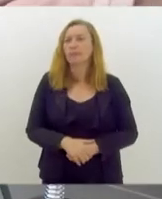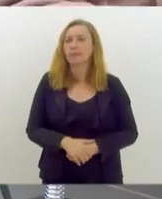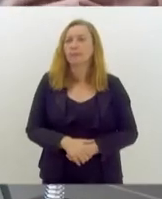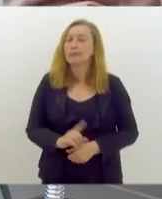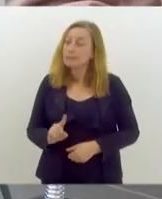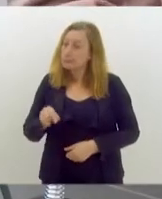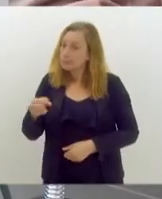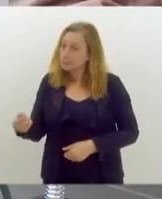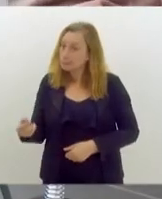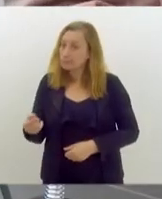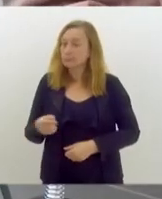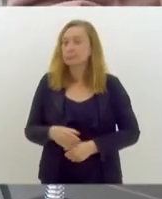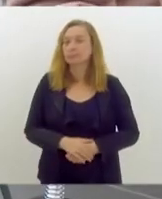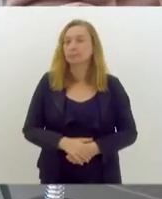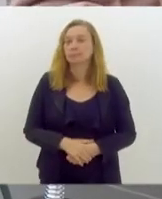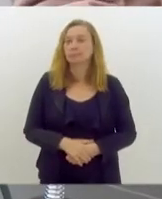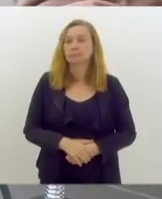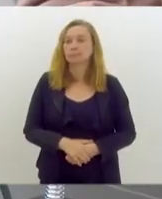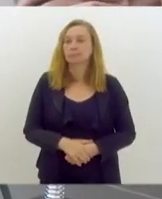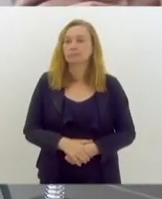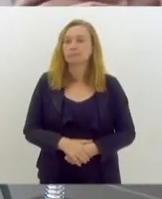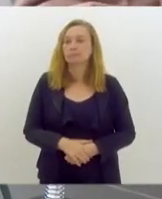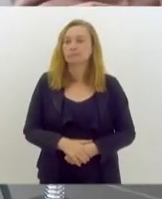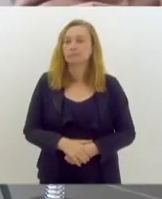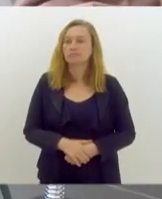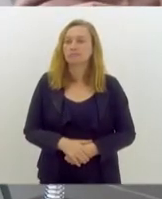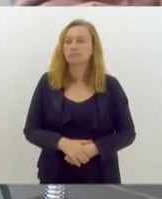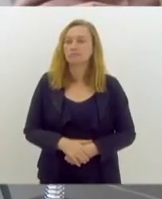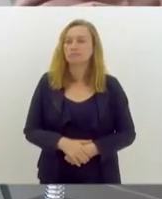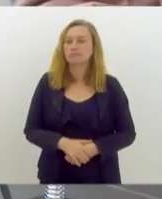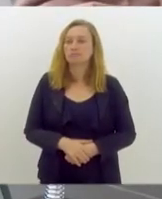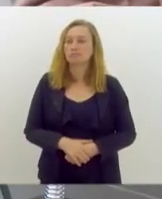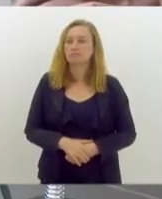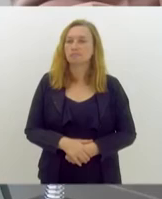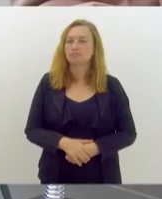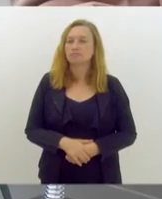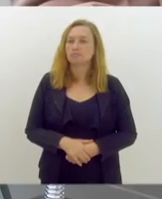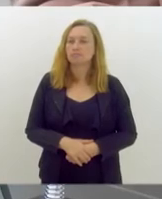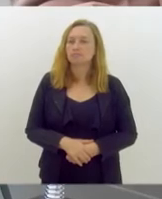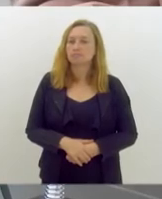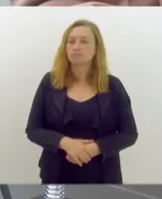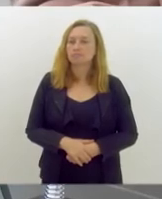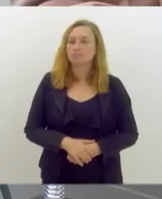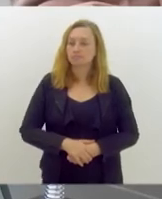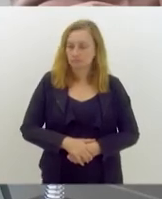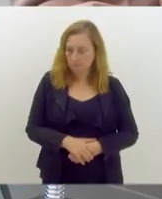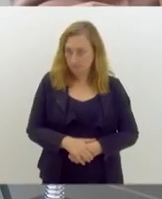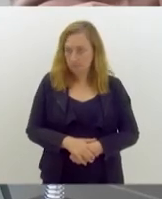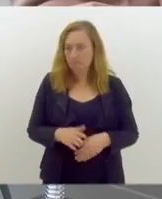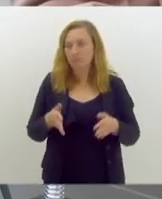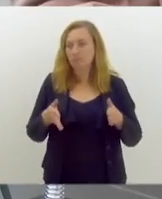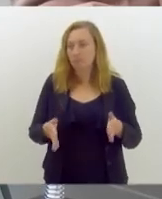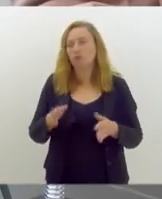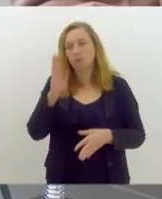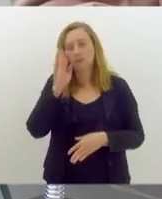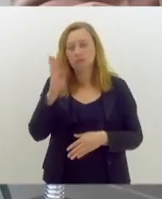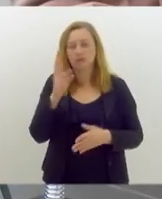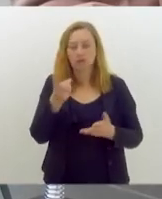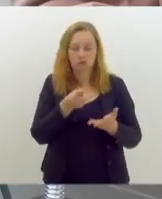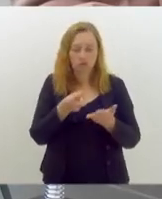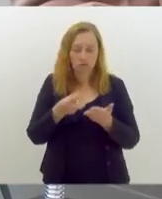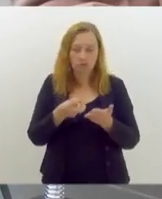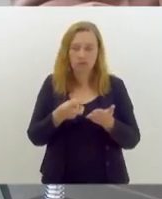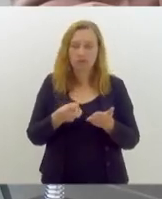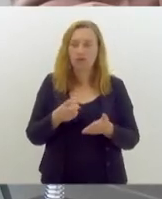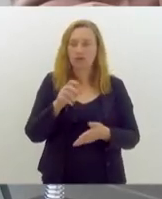depois ele parte para o indexador ideal né que a gente já simulou E verificou que é